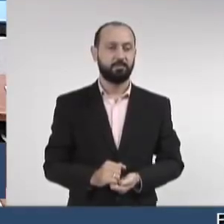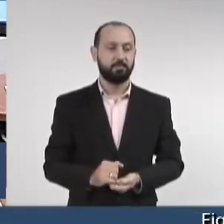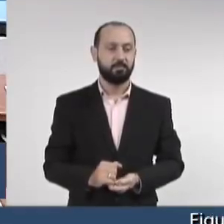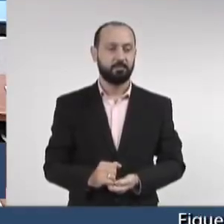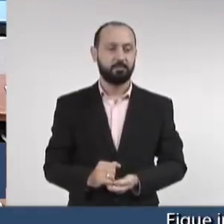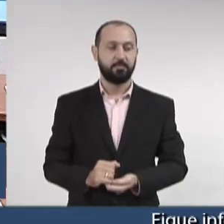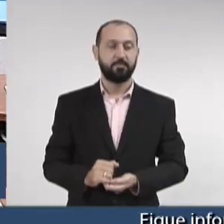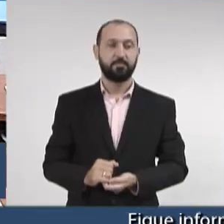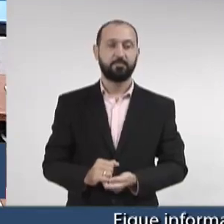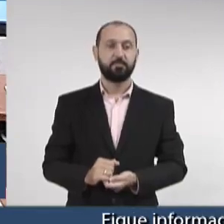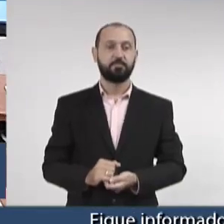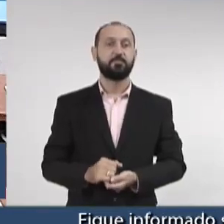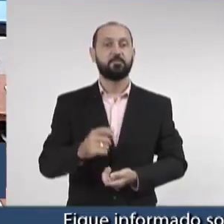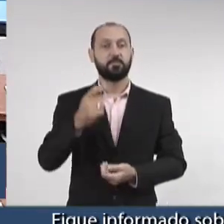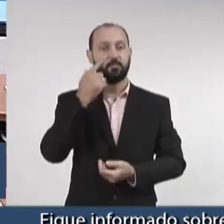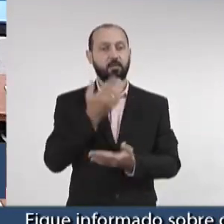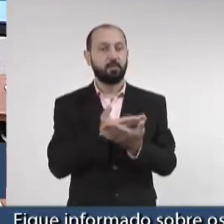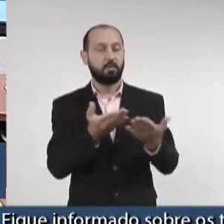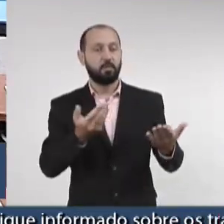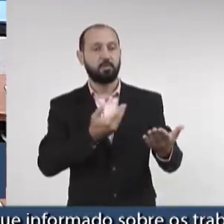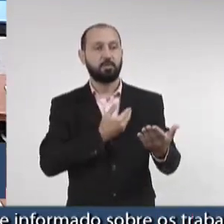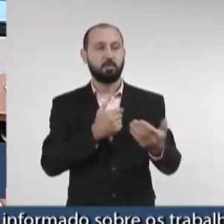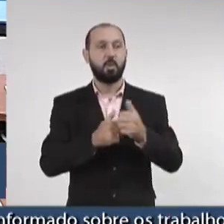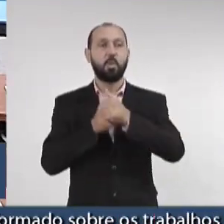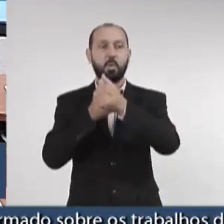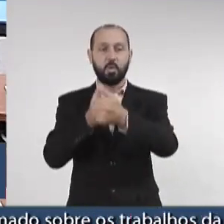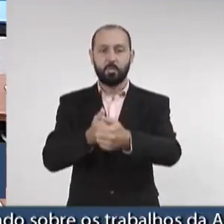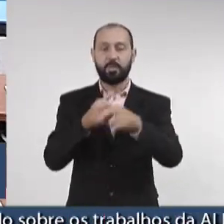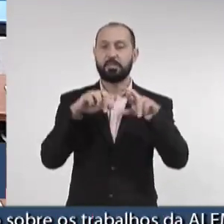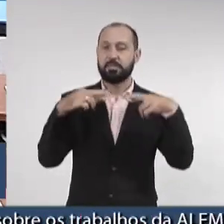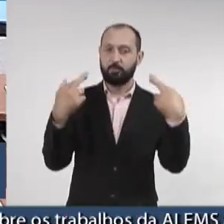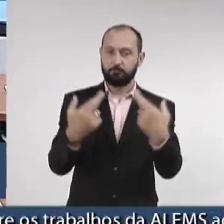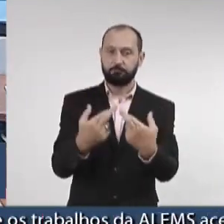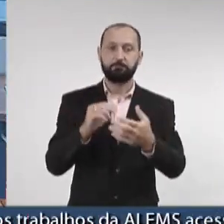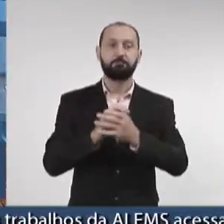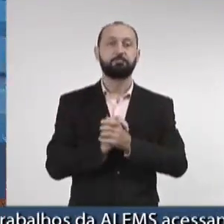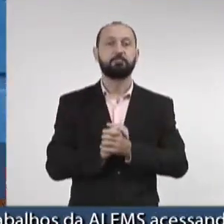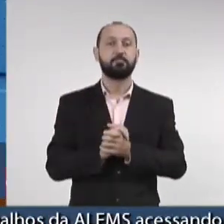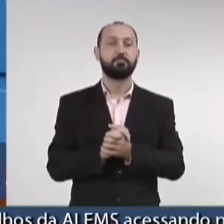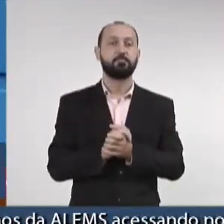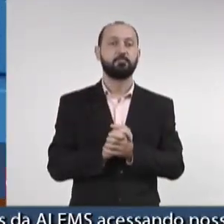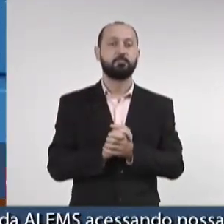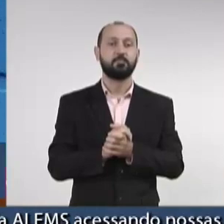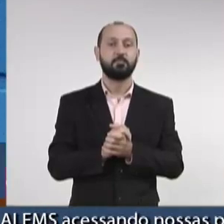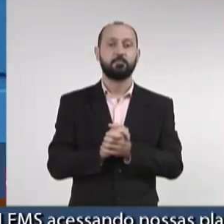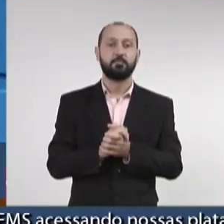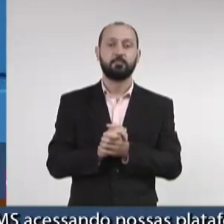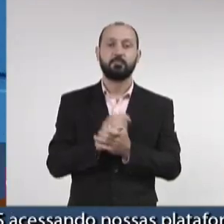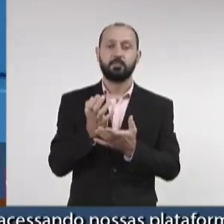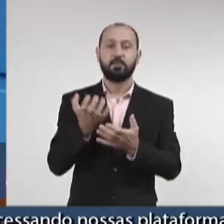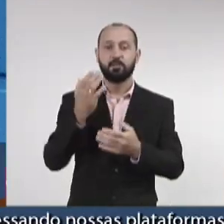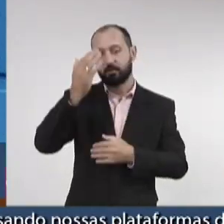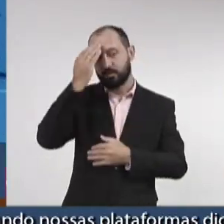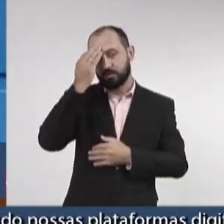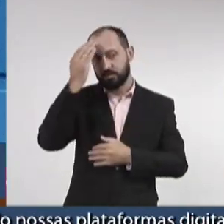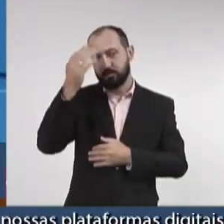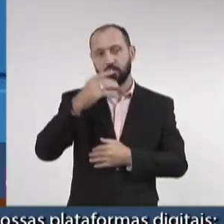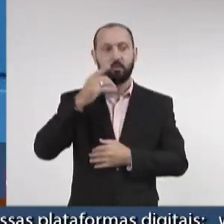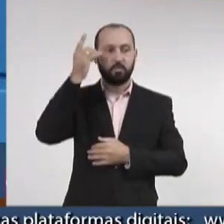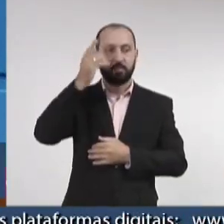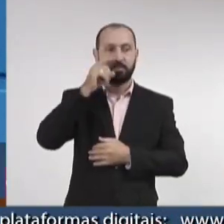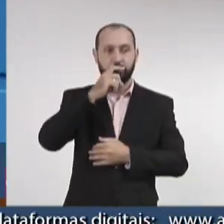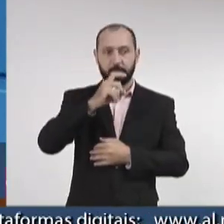Senhor presidente, nobres pares, todos que acompanham esta sessão, eu gostaria primeiro de agradecer ao deputado